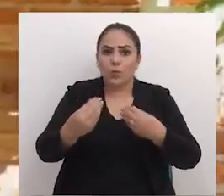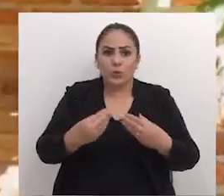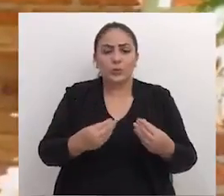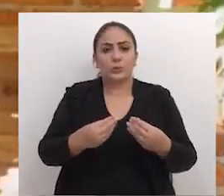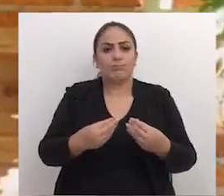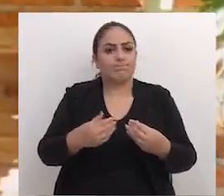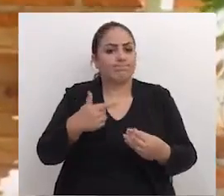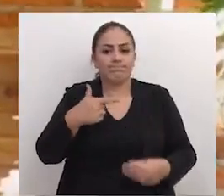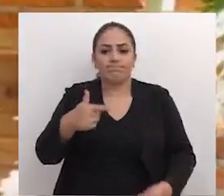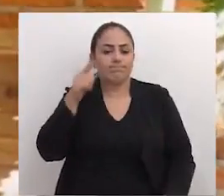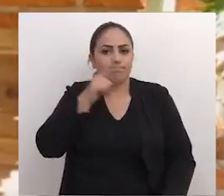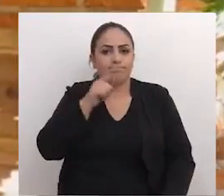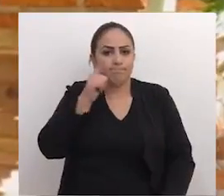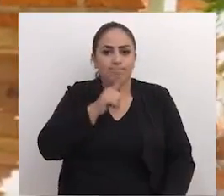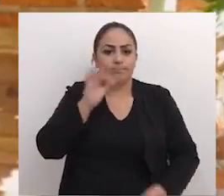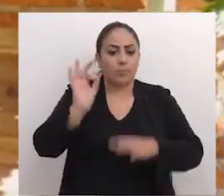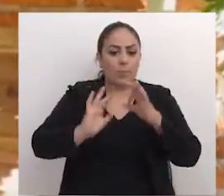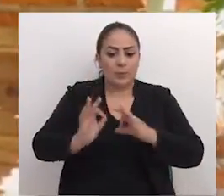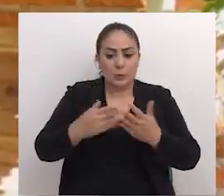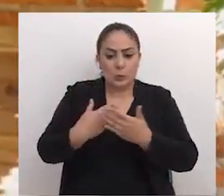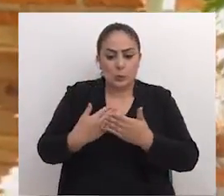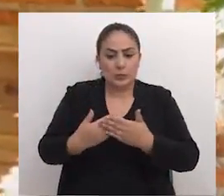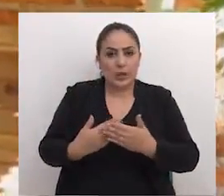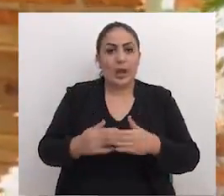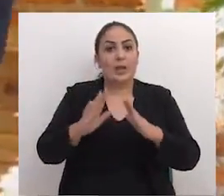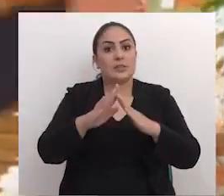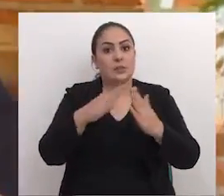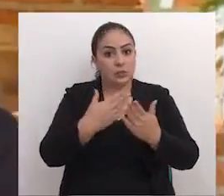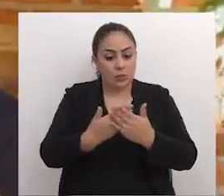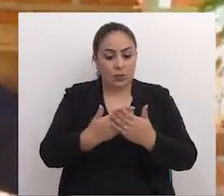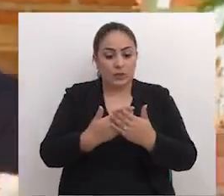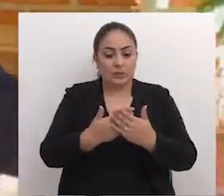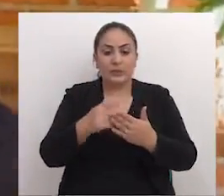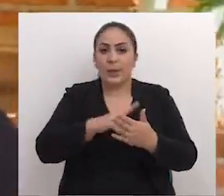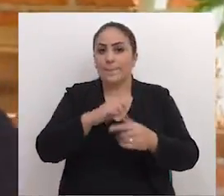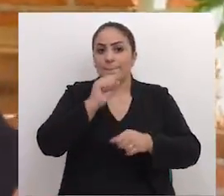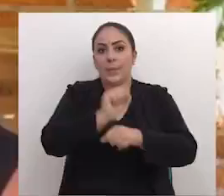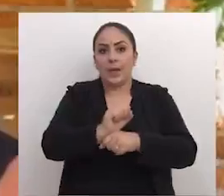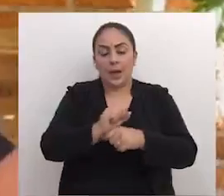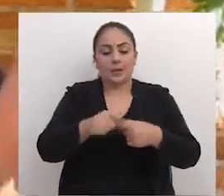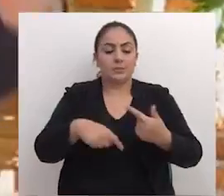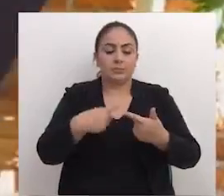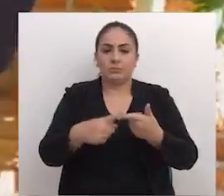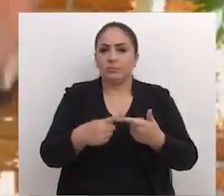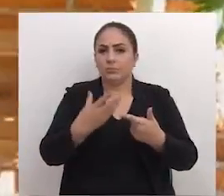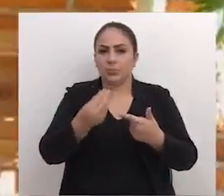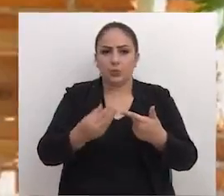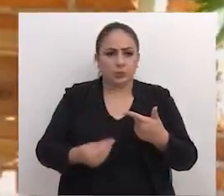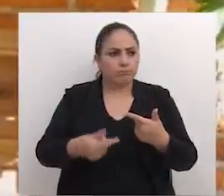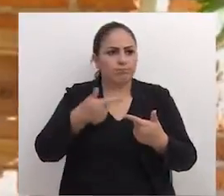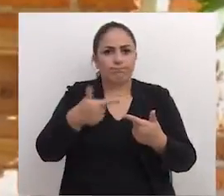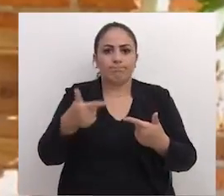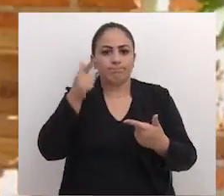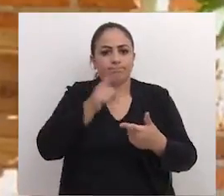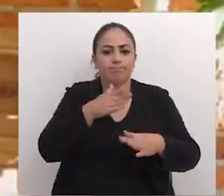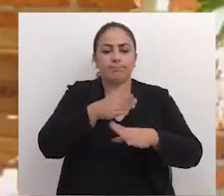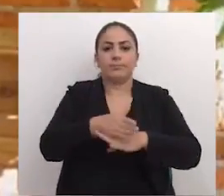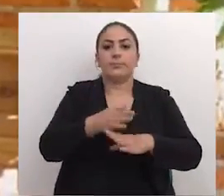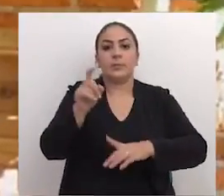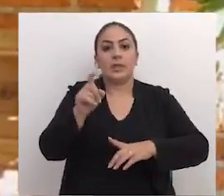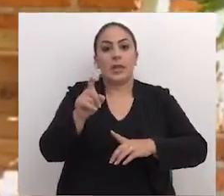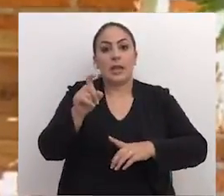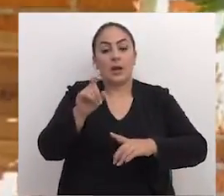muitos desses alunos não estão conseguindo se preparar adequadamente. As escolas estão paralisadas, muitos deles não têm